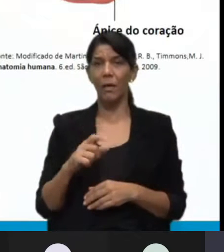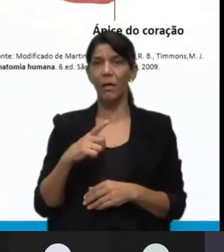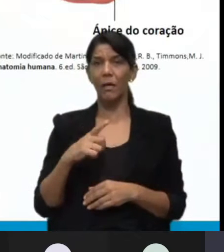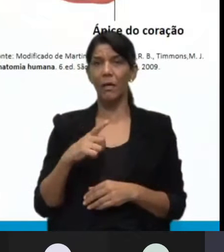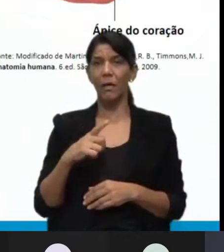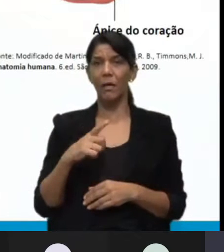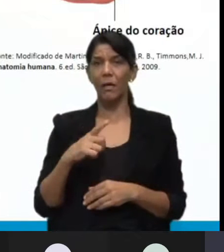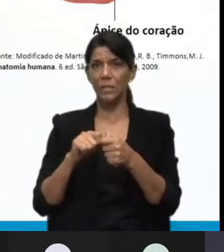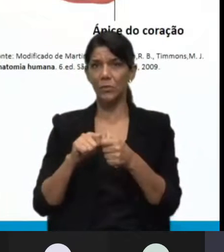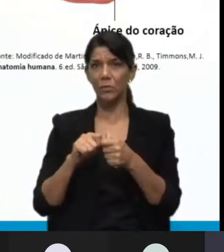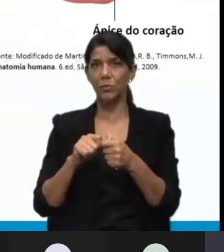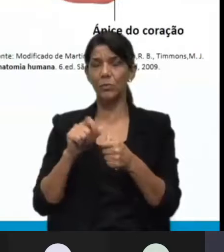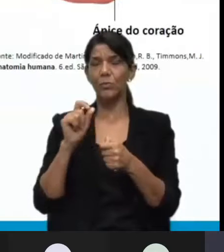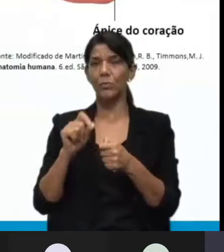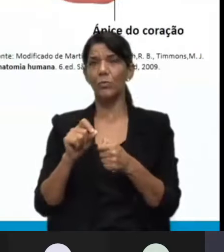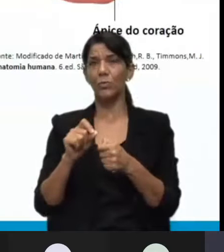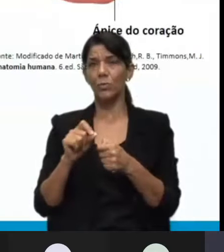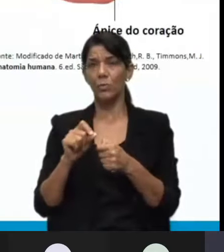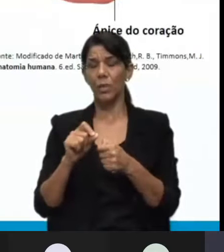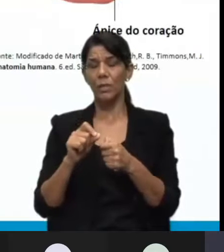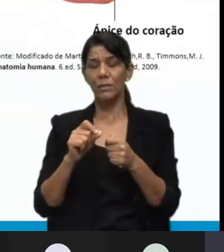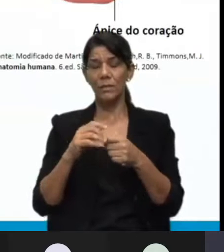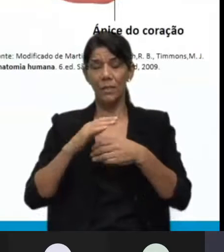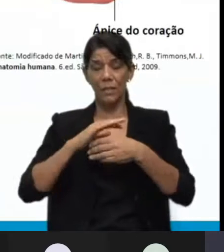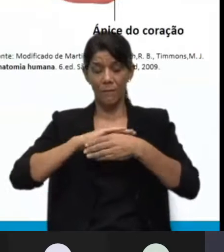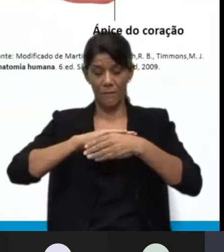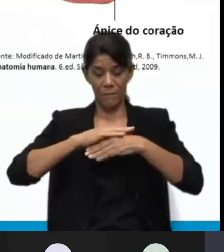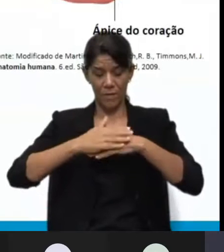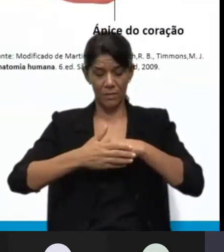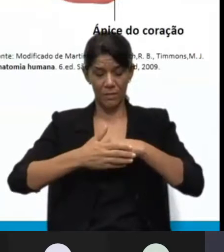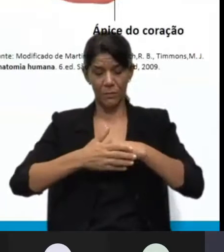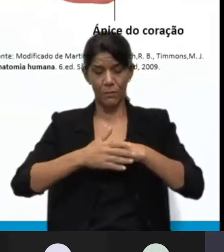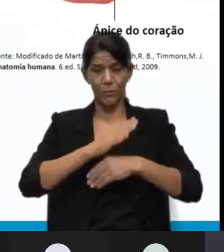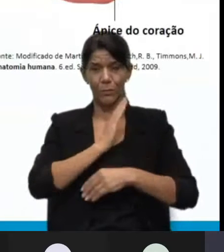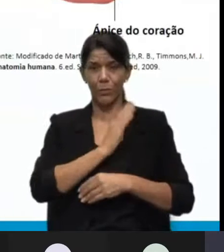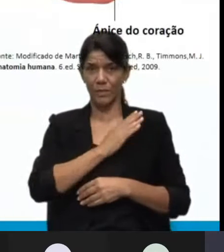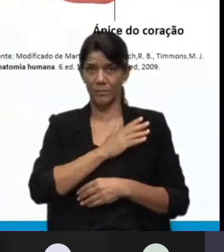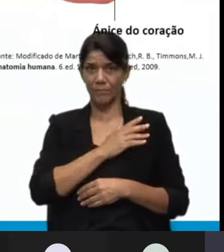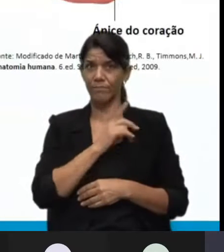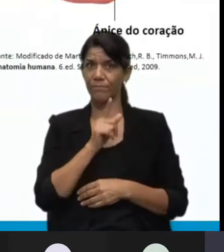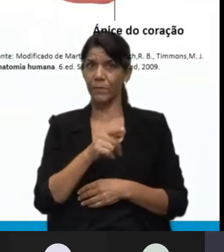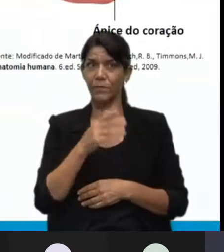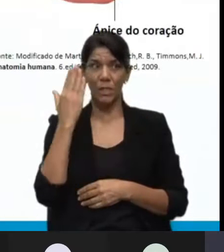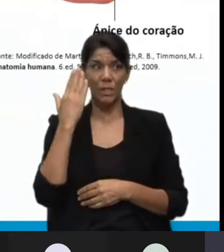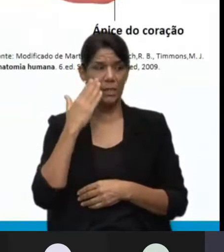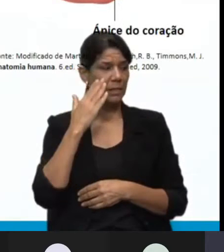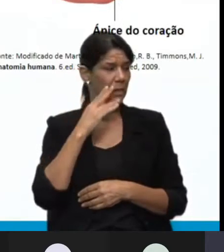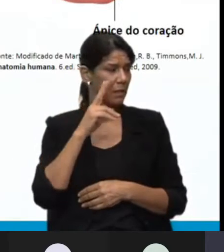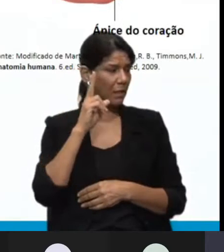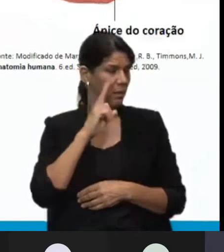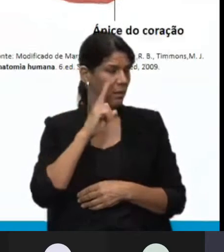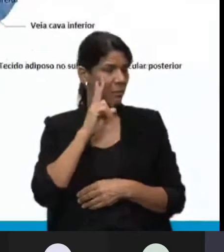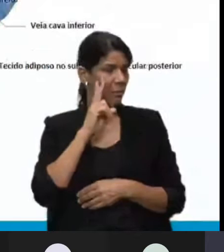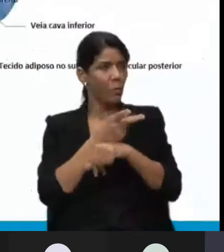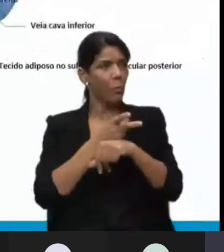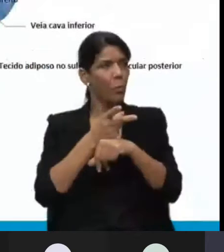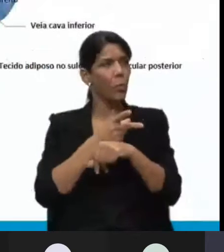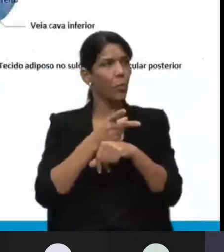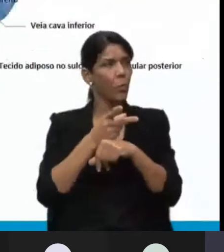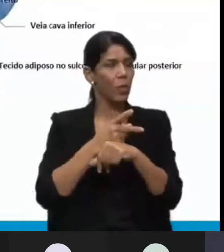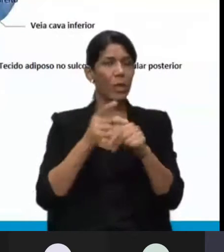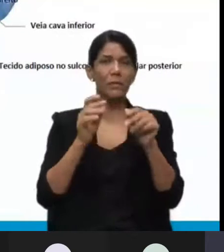diafragmática, formando então aí as faces do coração. Só para a gente, então, relembrar e procurar